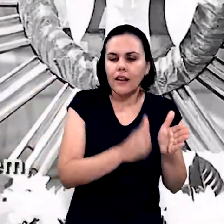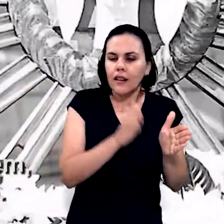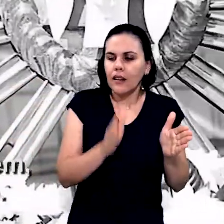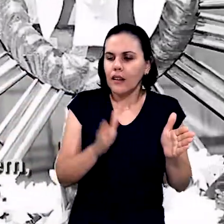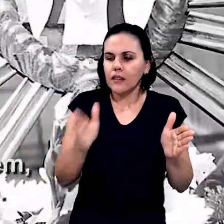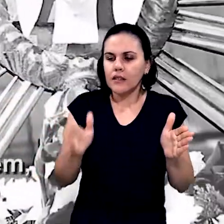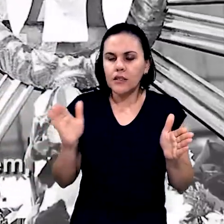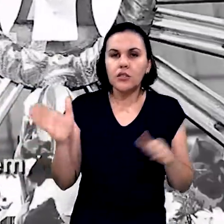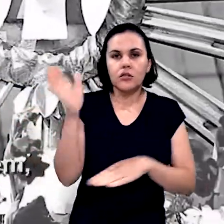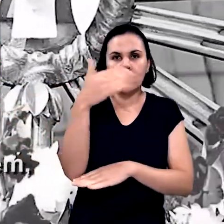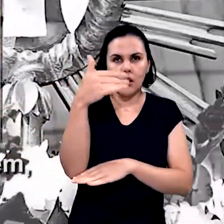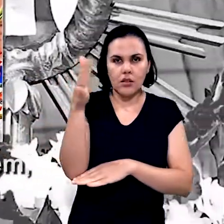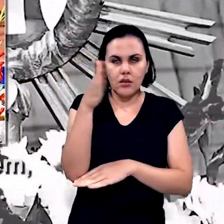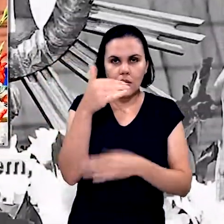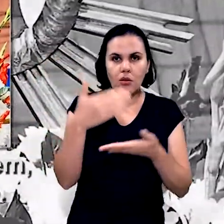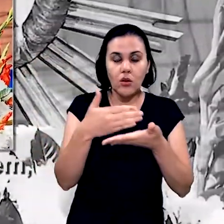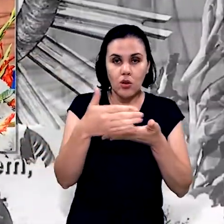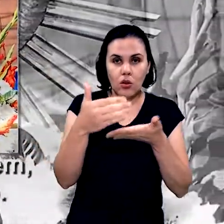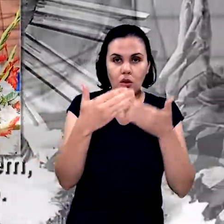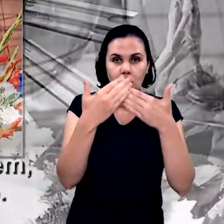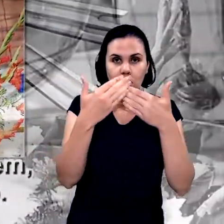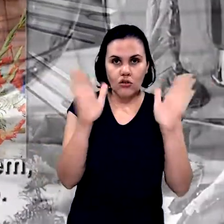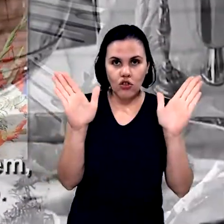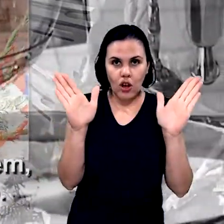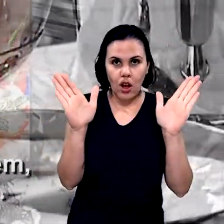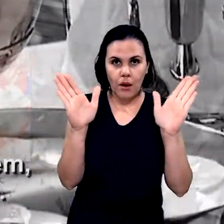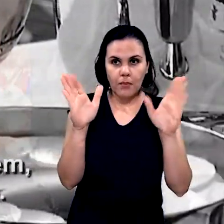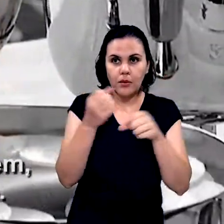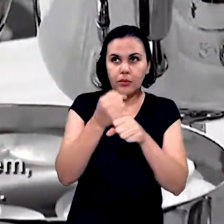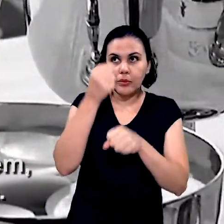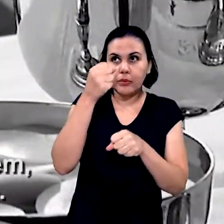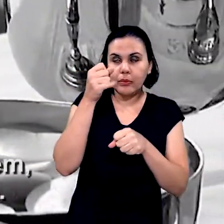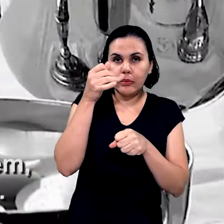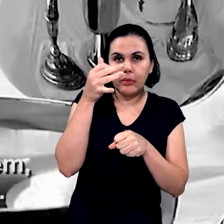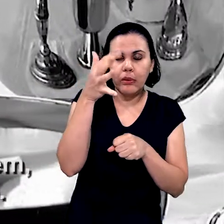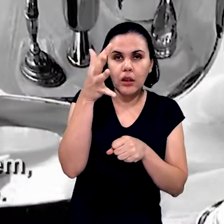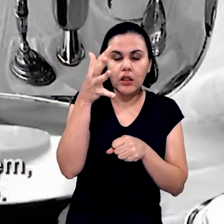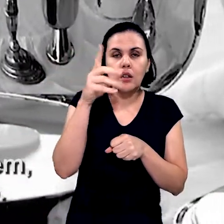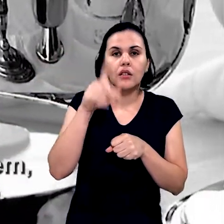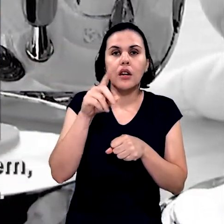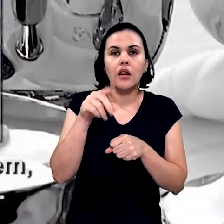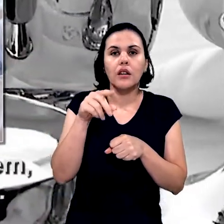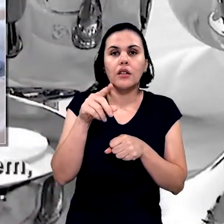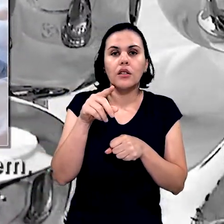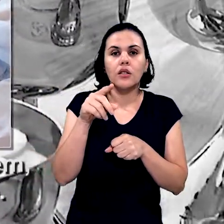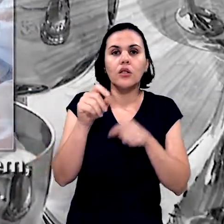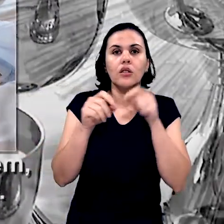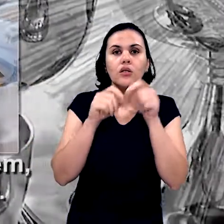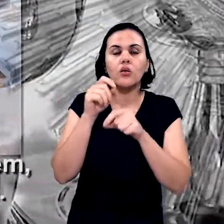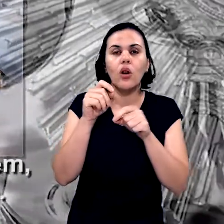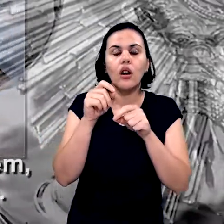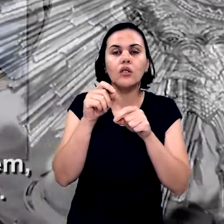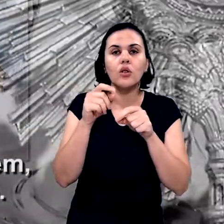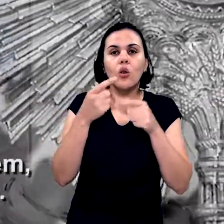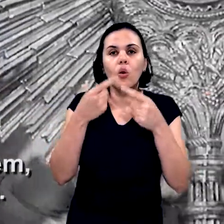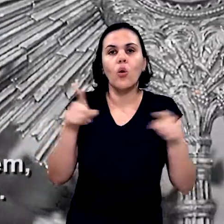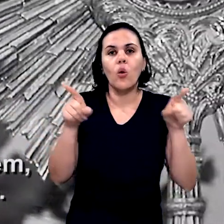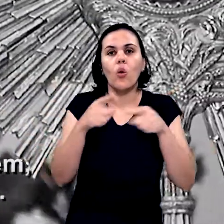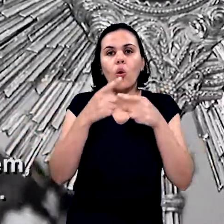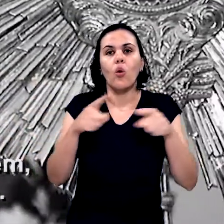momento dessas bandeiras que se abrem, na abertura, elas é tocada uma parte do